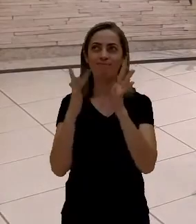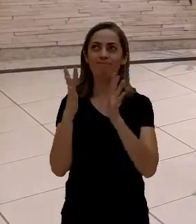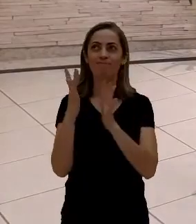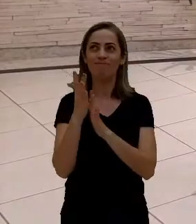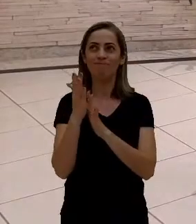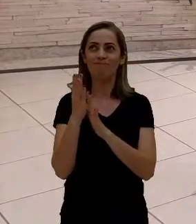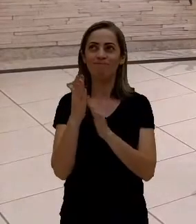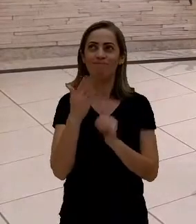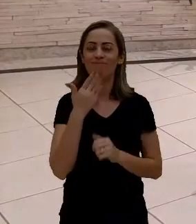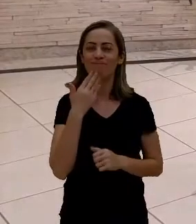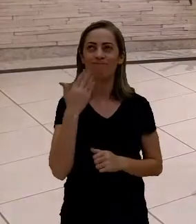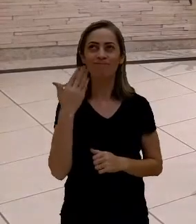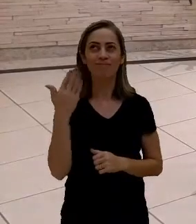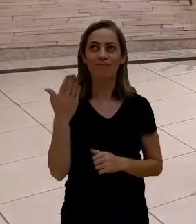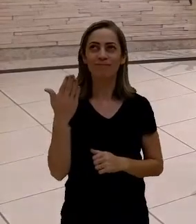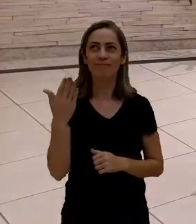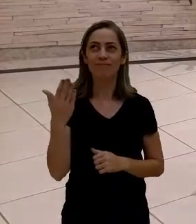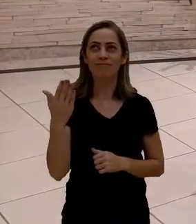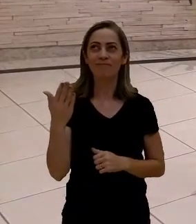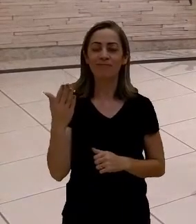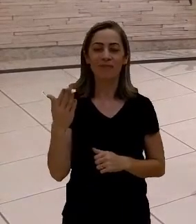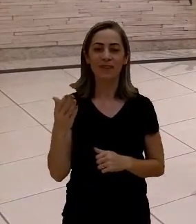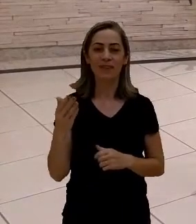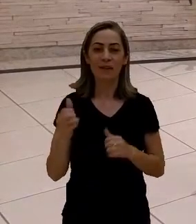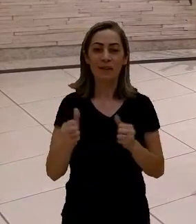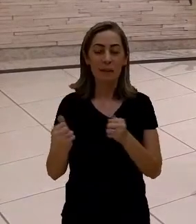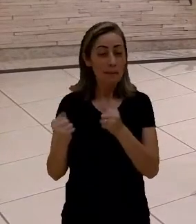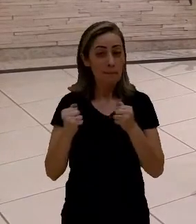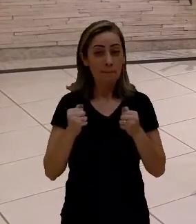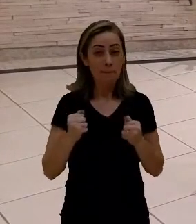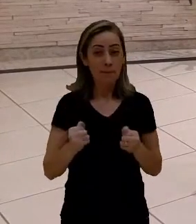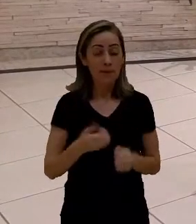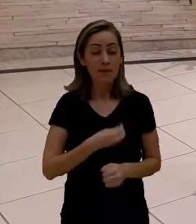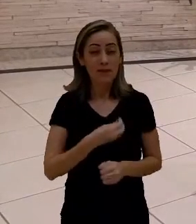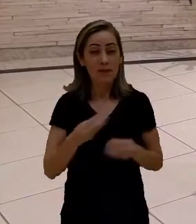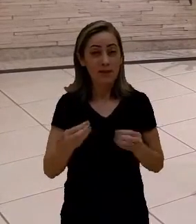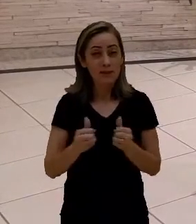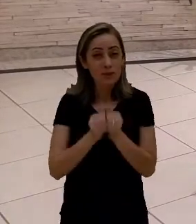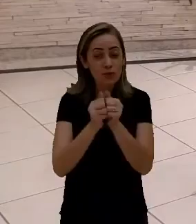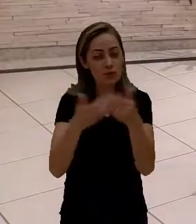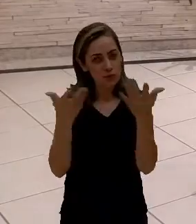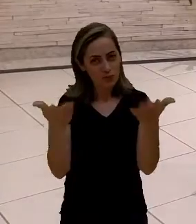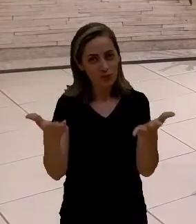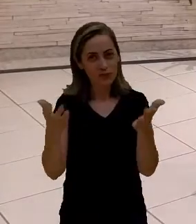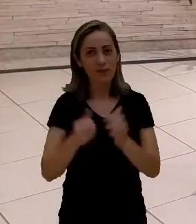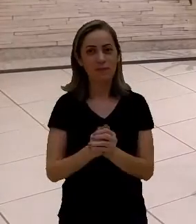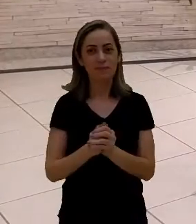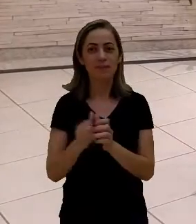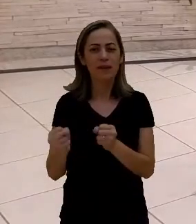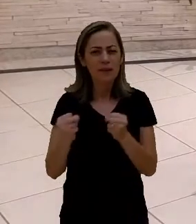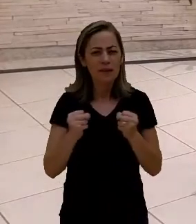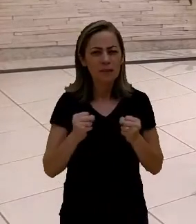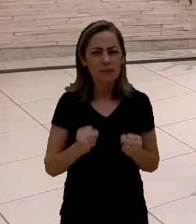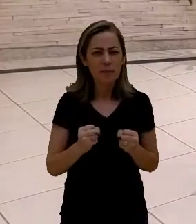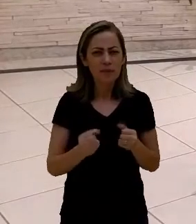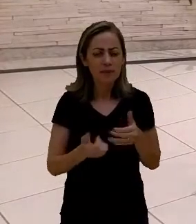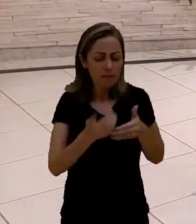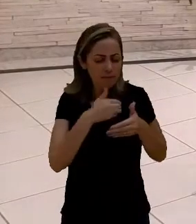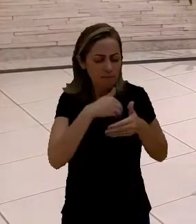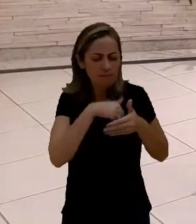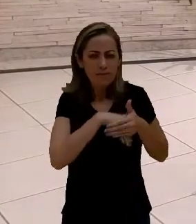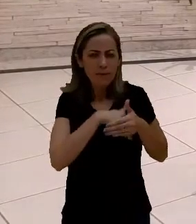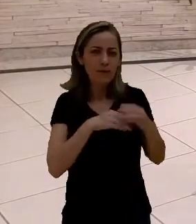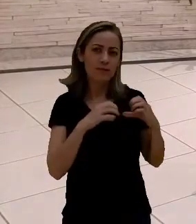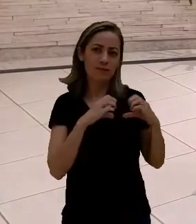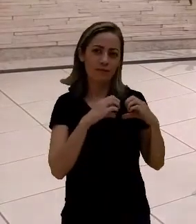peço que ele possa estar aí com vocês em seu lar que ele possa habitar o